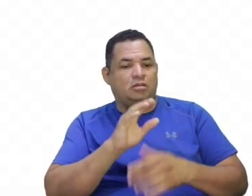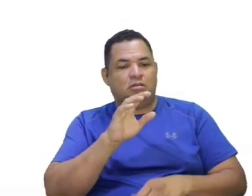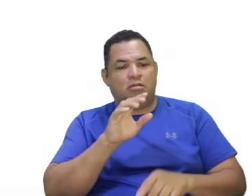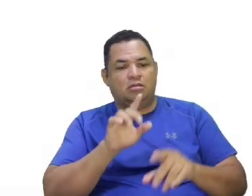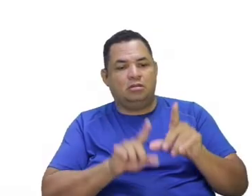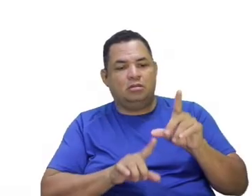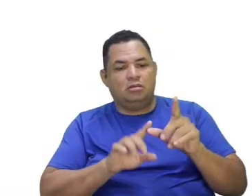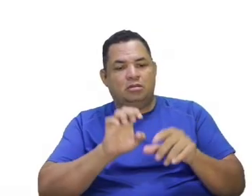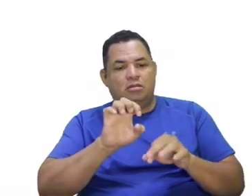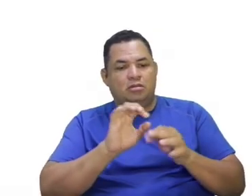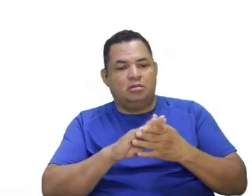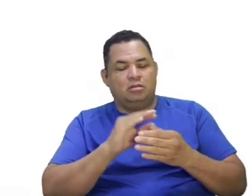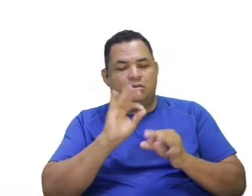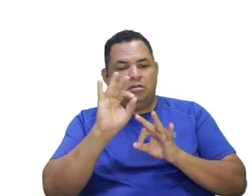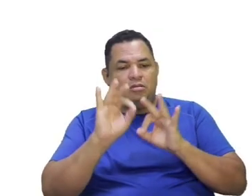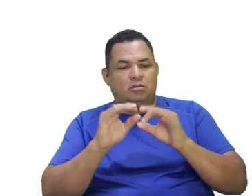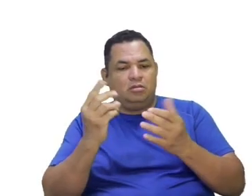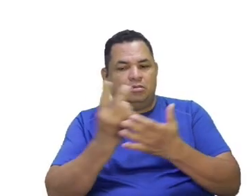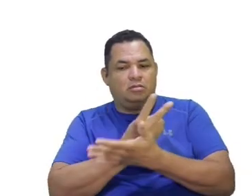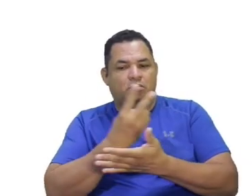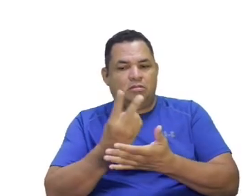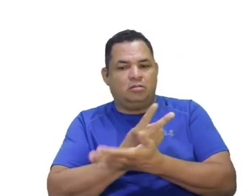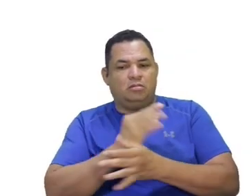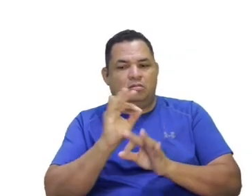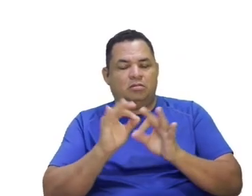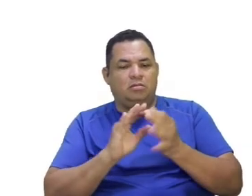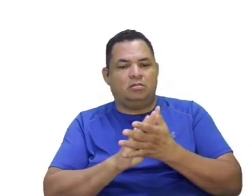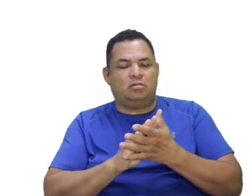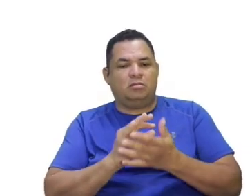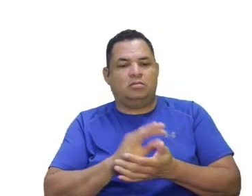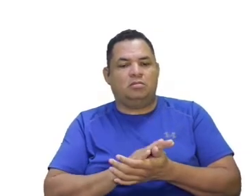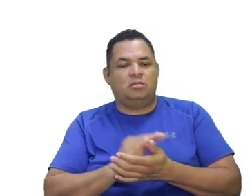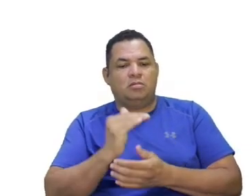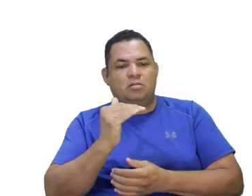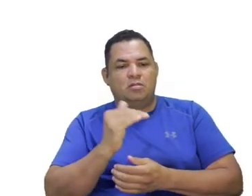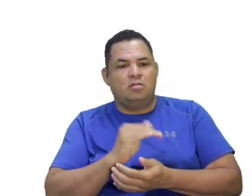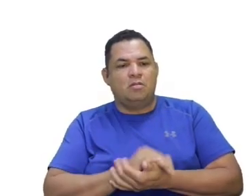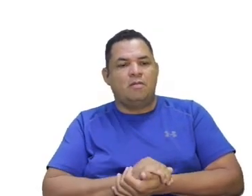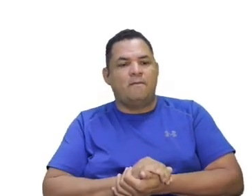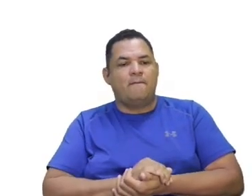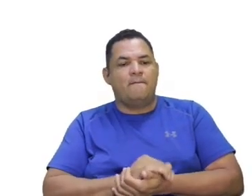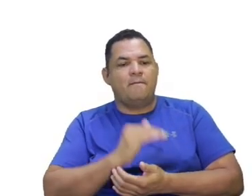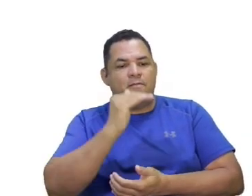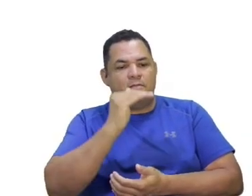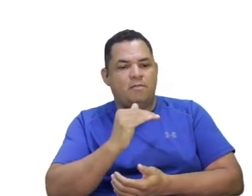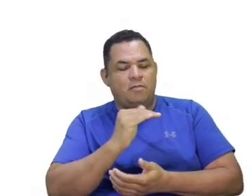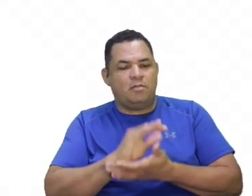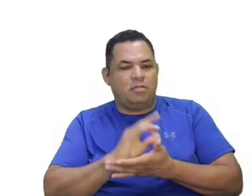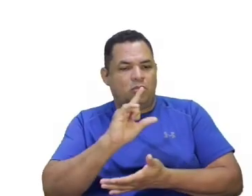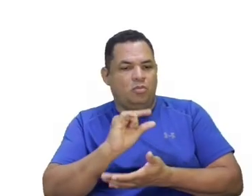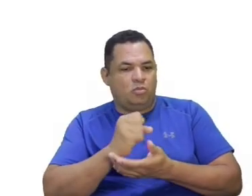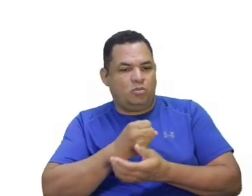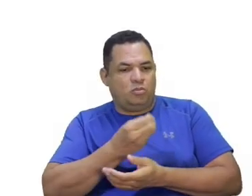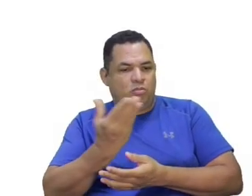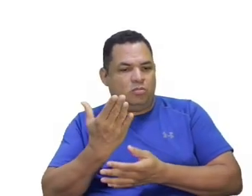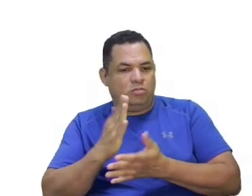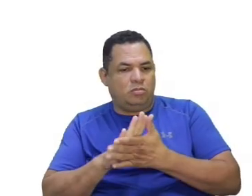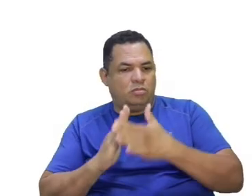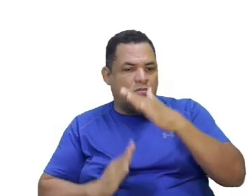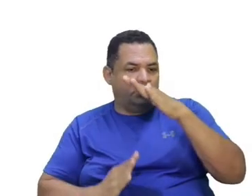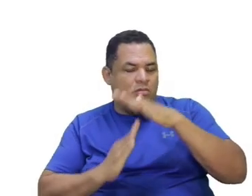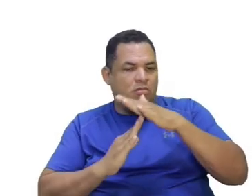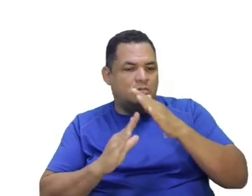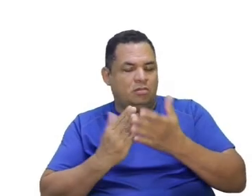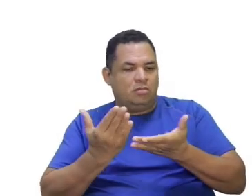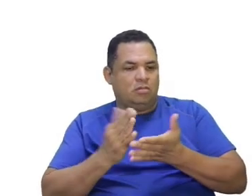E, ela está distribuída erradamente, com o nosso subnível aqui com menor quantidade que a sua capacidade